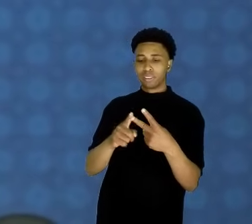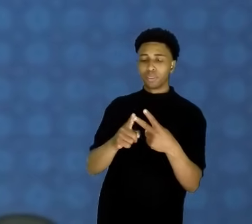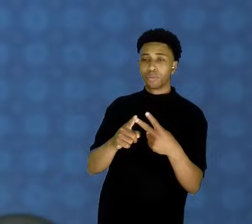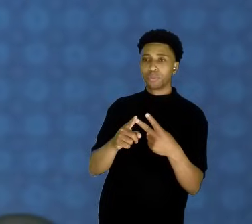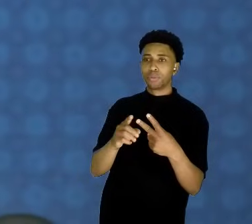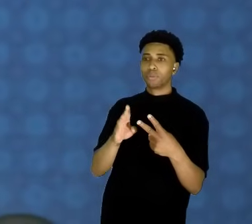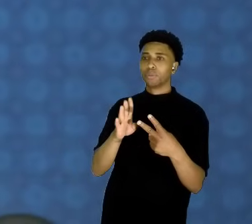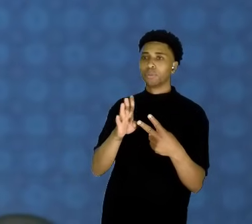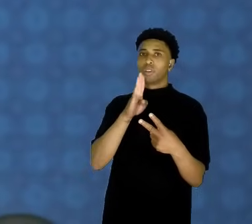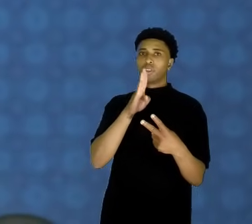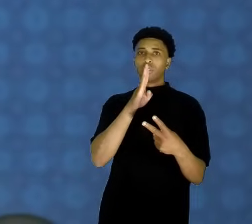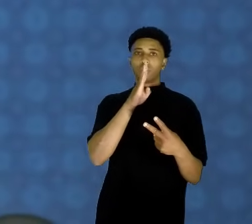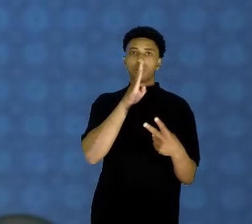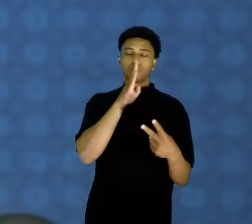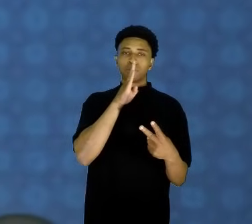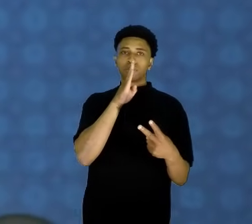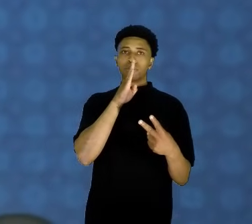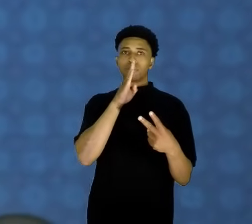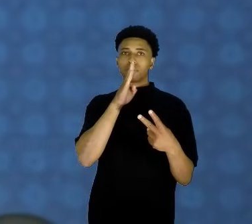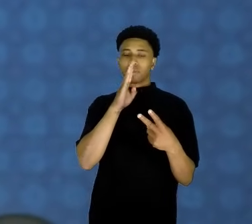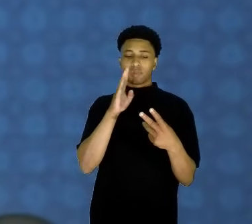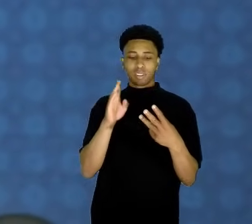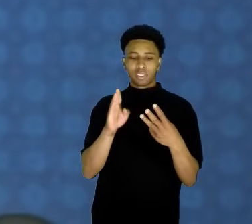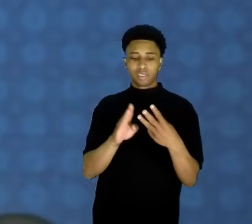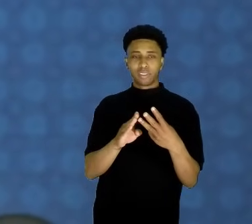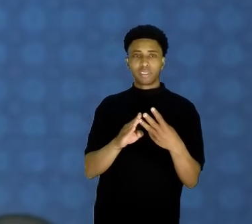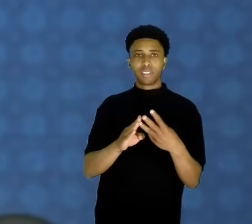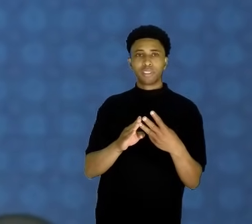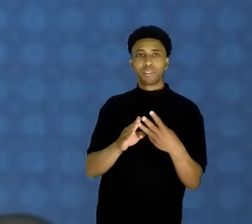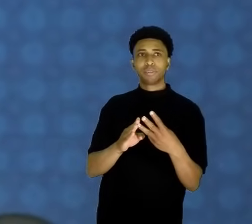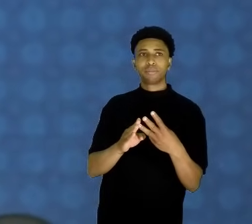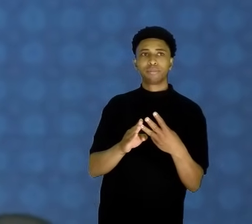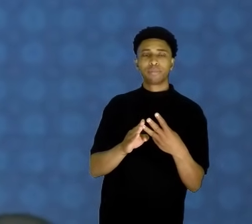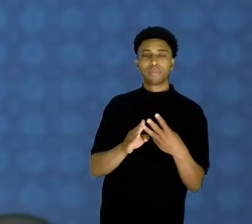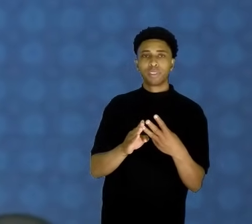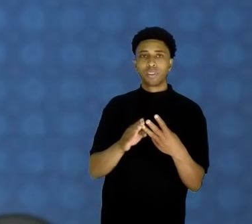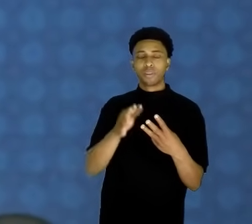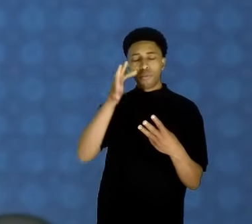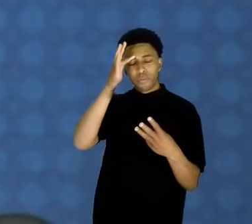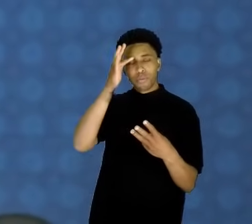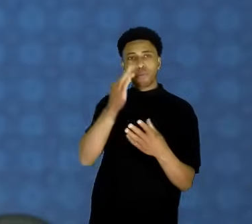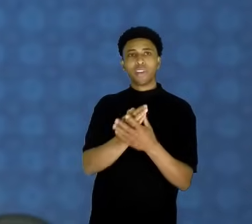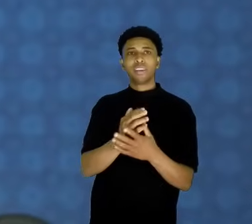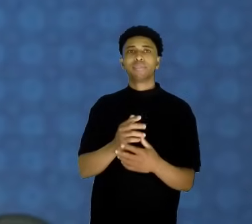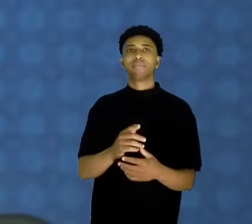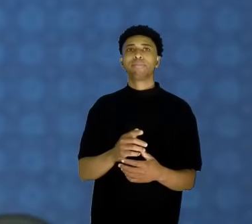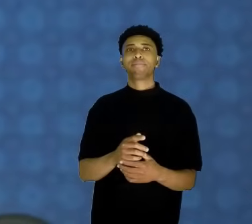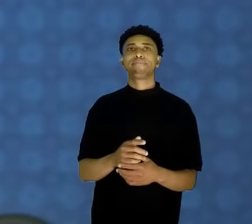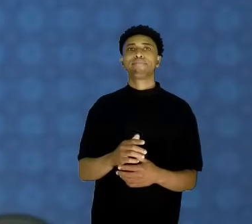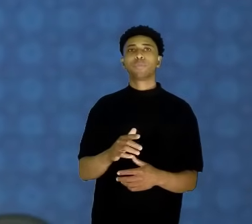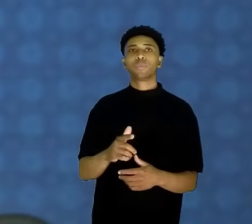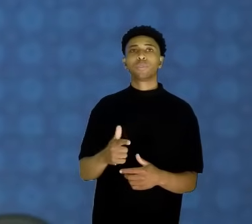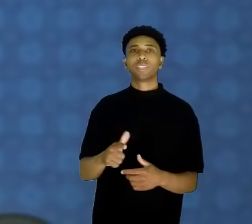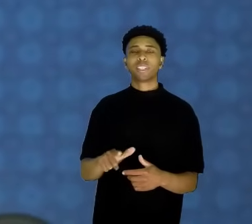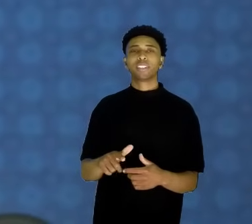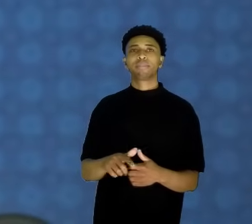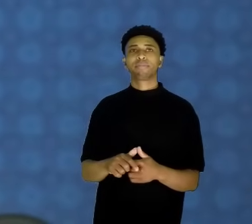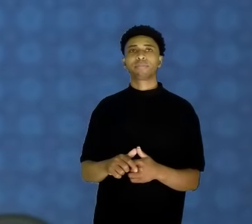em silêncio, os discípulos ficam indiferentes, mas agora vem o pior dos